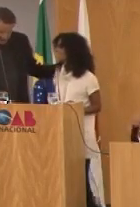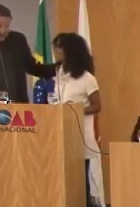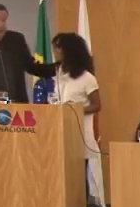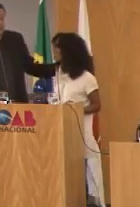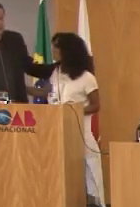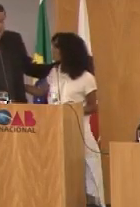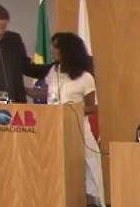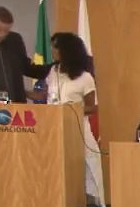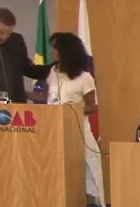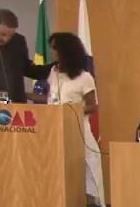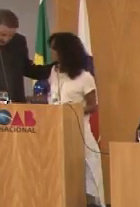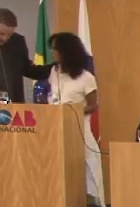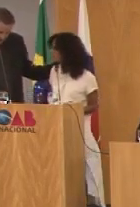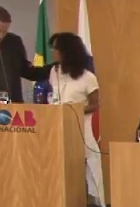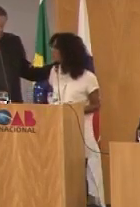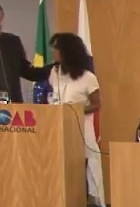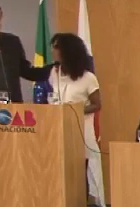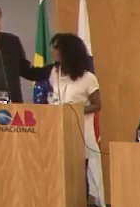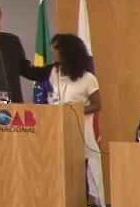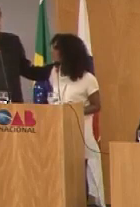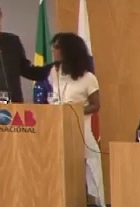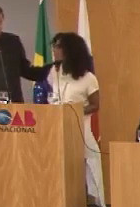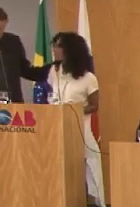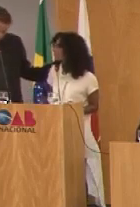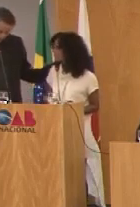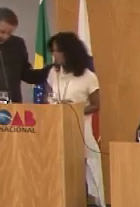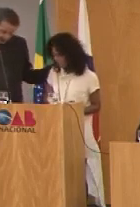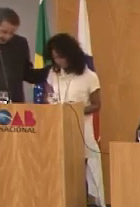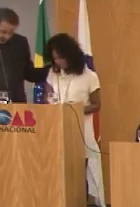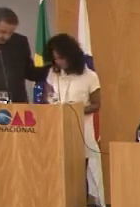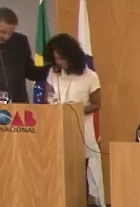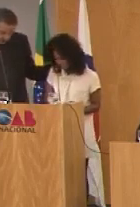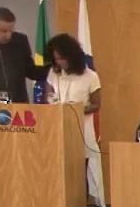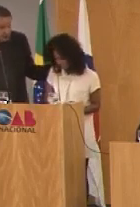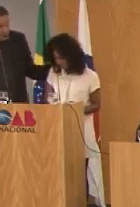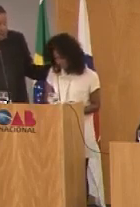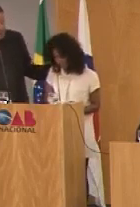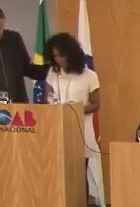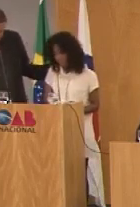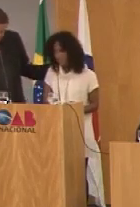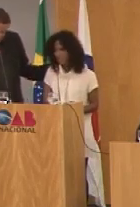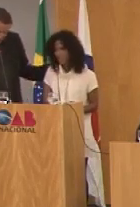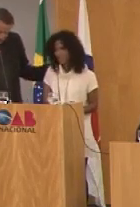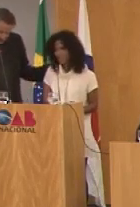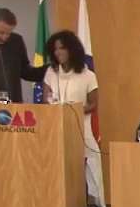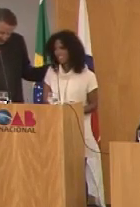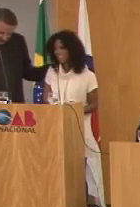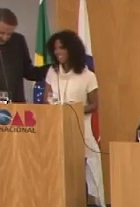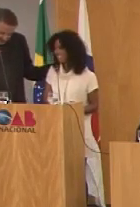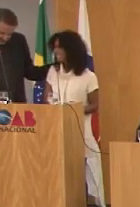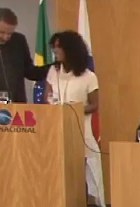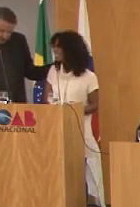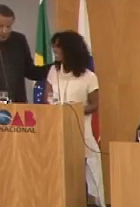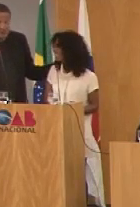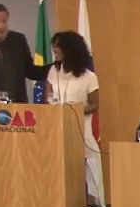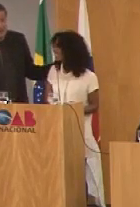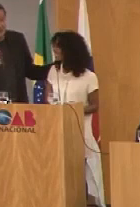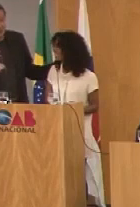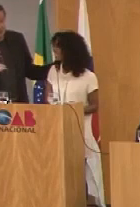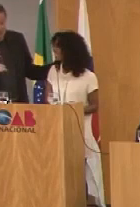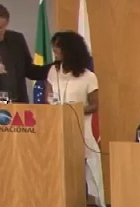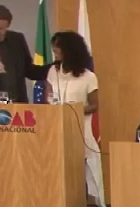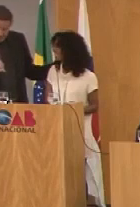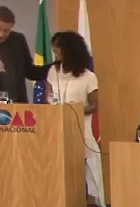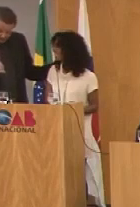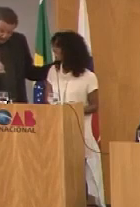Bastos, que representa também a energia da mulher e da juventude, vai encerrar essa mesa